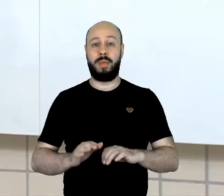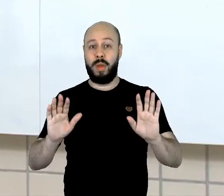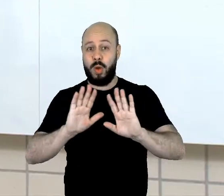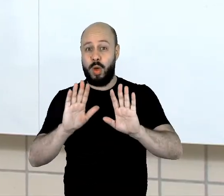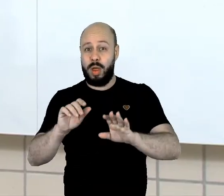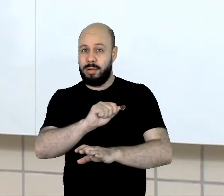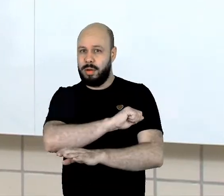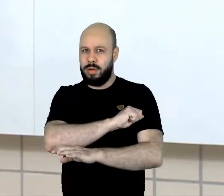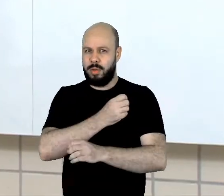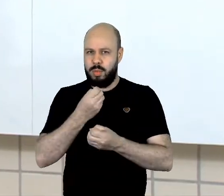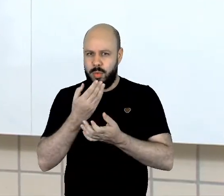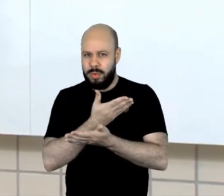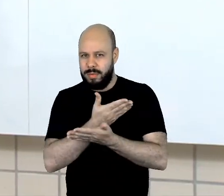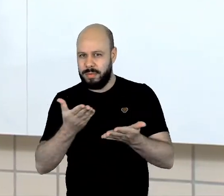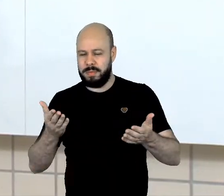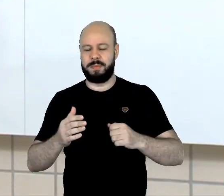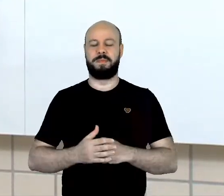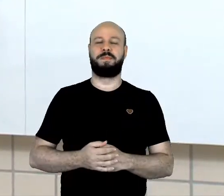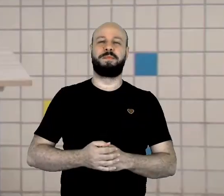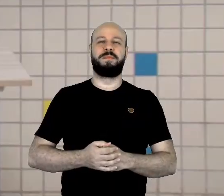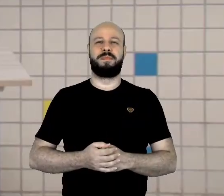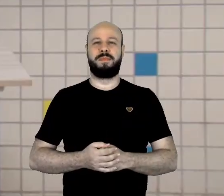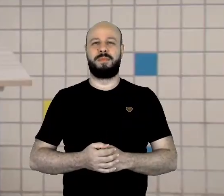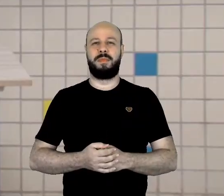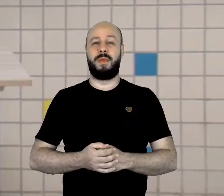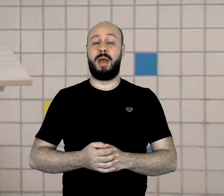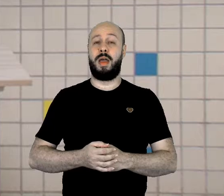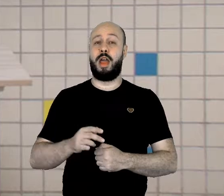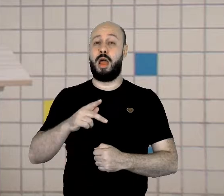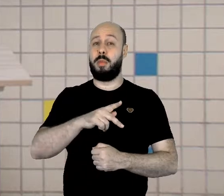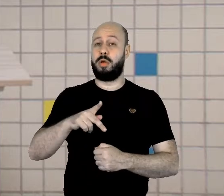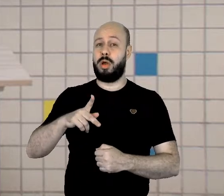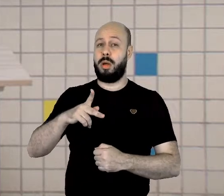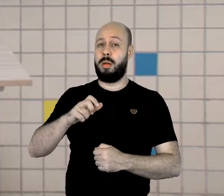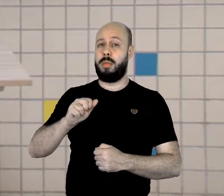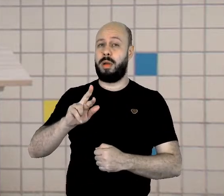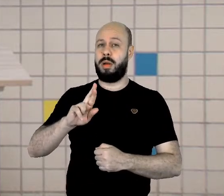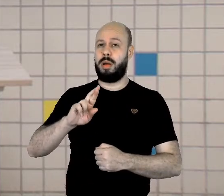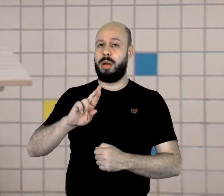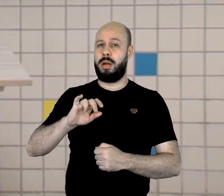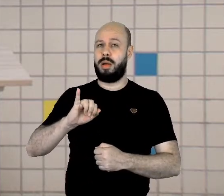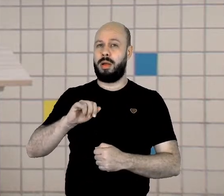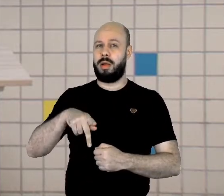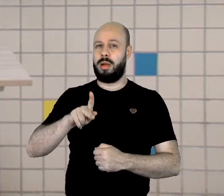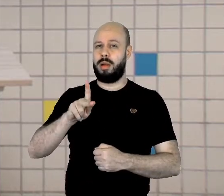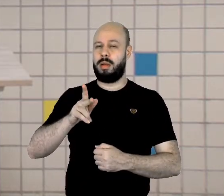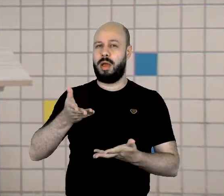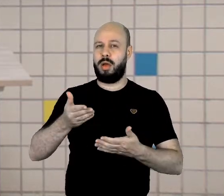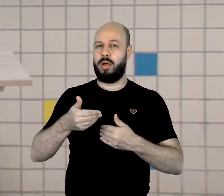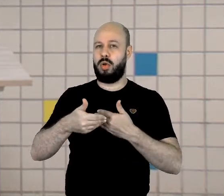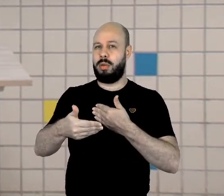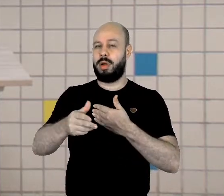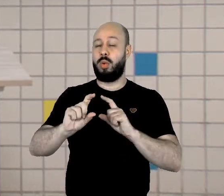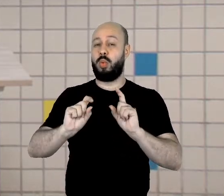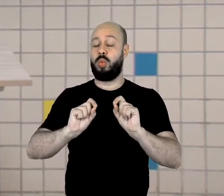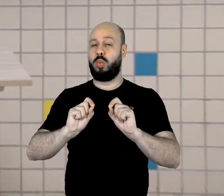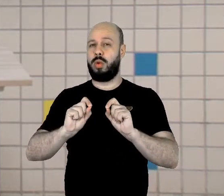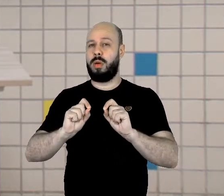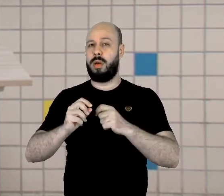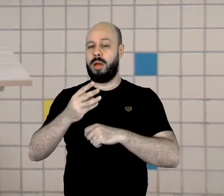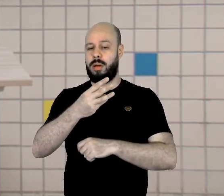Olá, alunos, tudo bem com vocês? Aqui é o professor Patrick e nós estamos começando hoje a